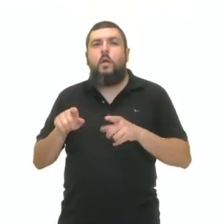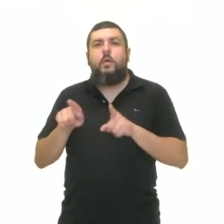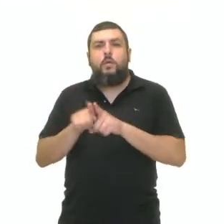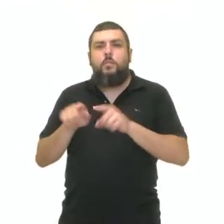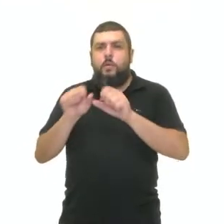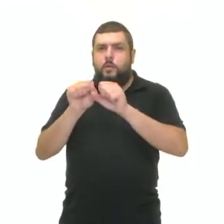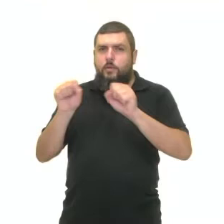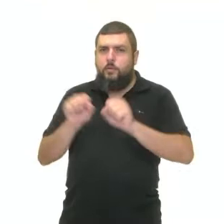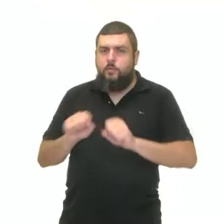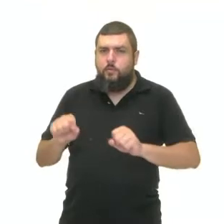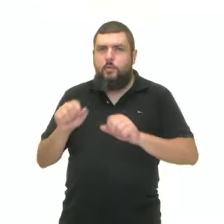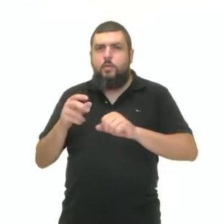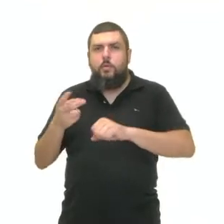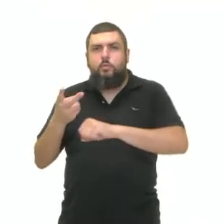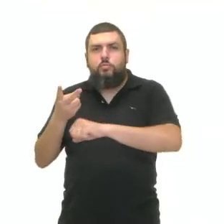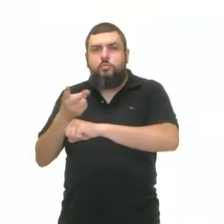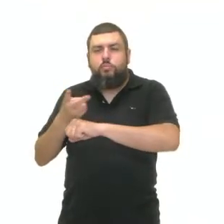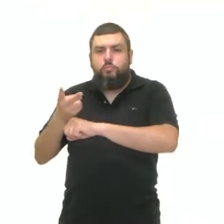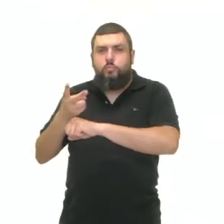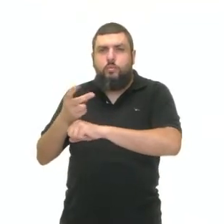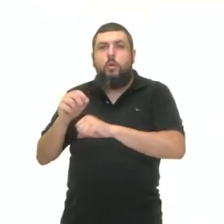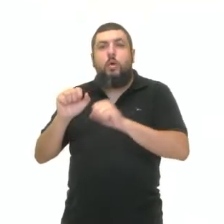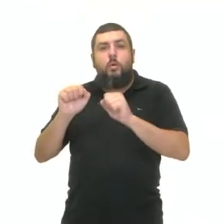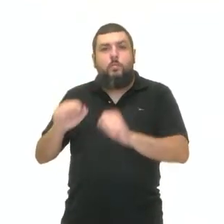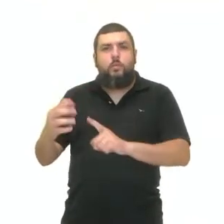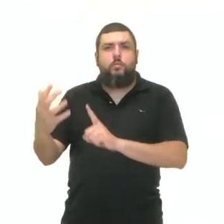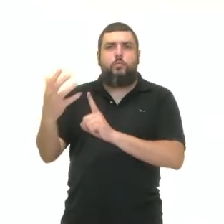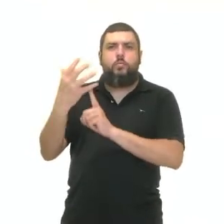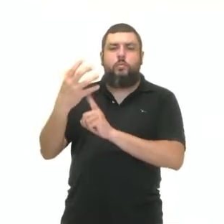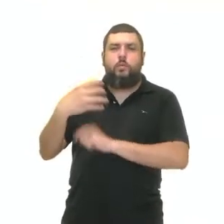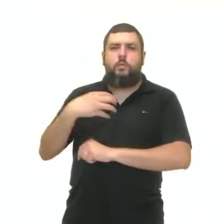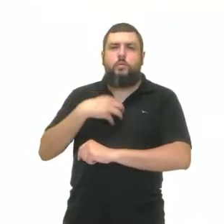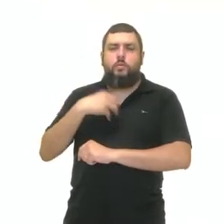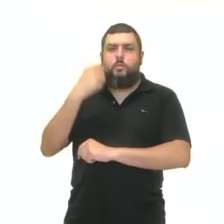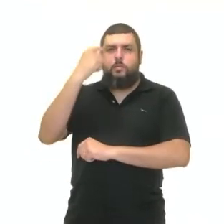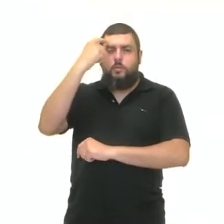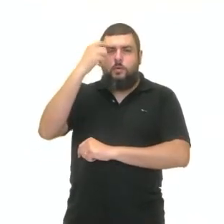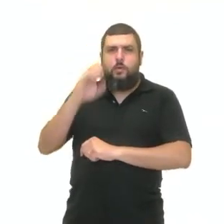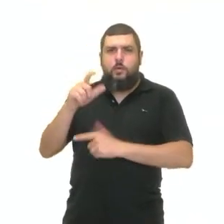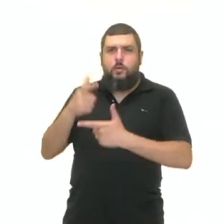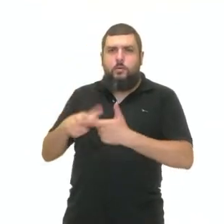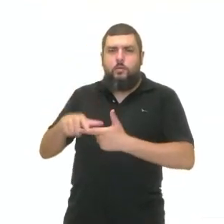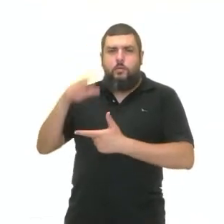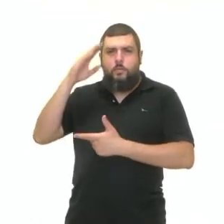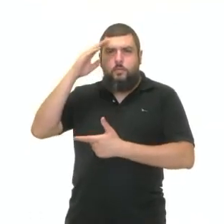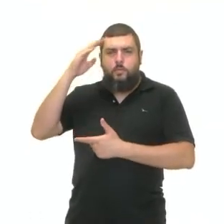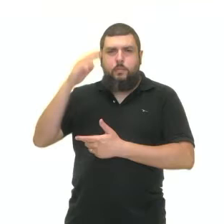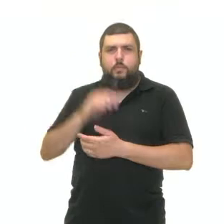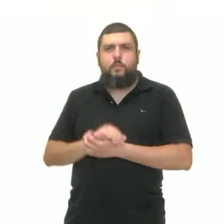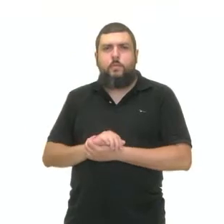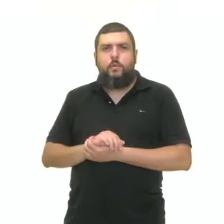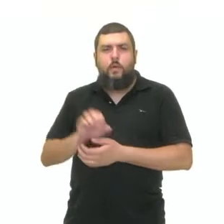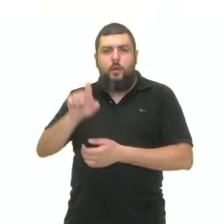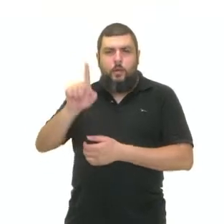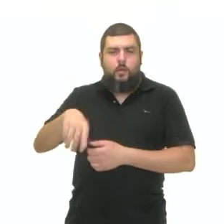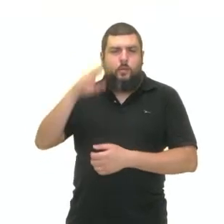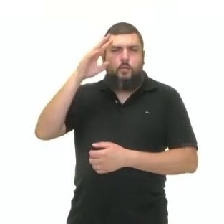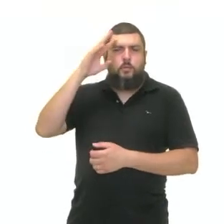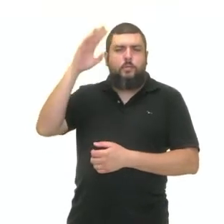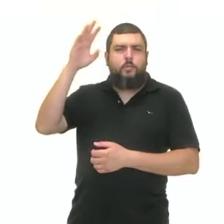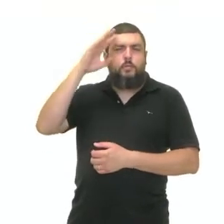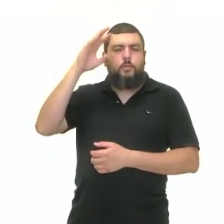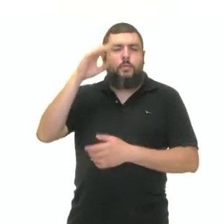pode moldar nossa maneira de pensar. E esse é o problema principal. A ilusão de liberdade